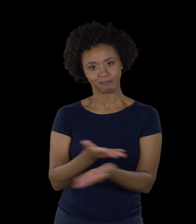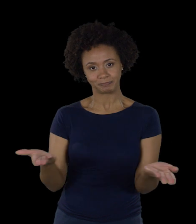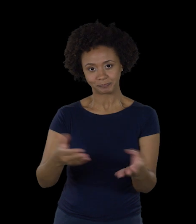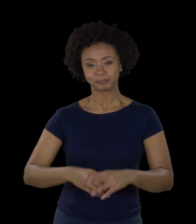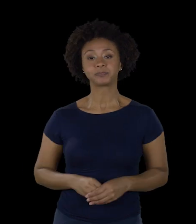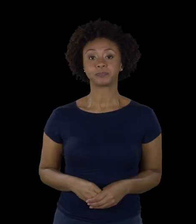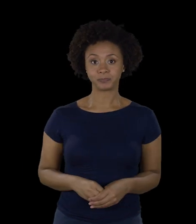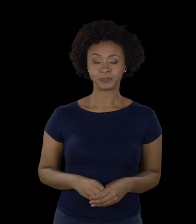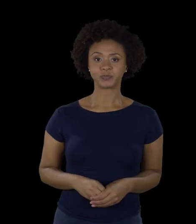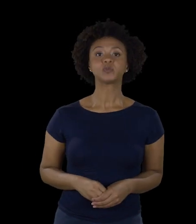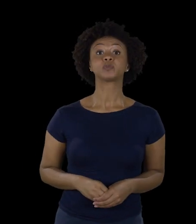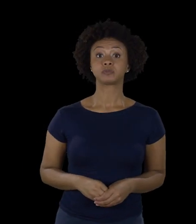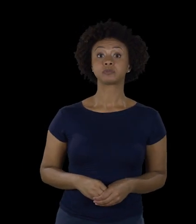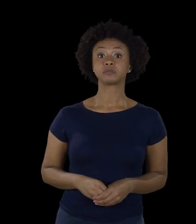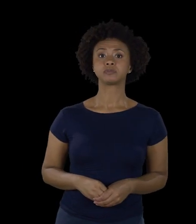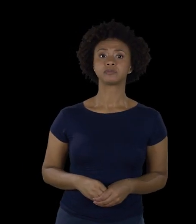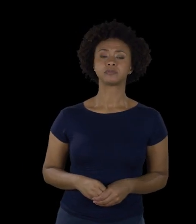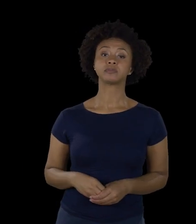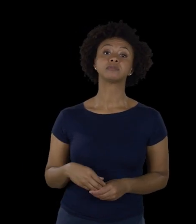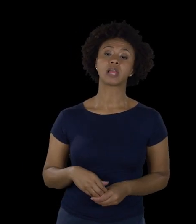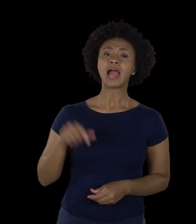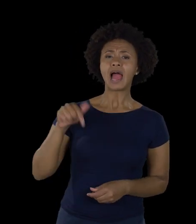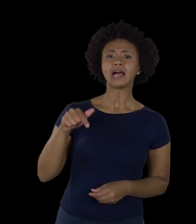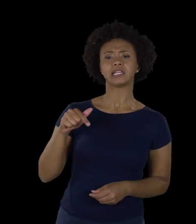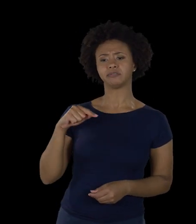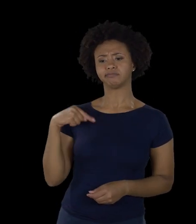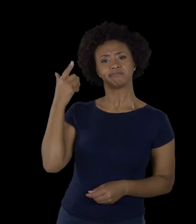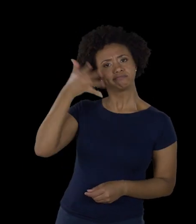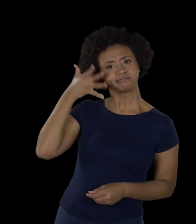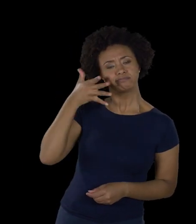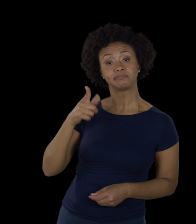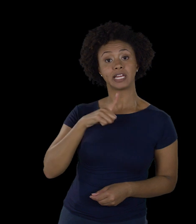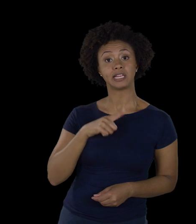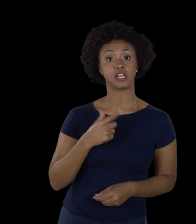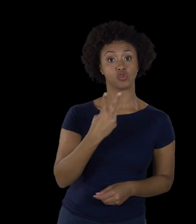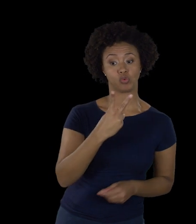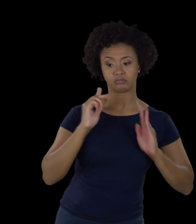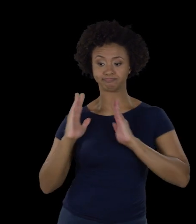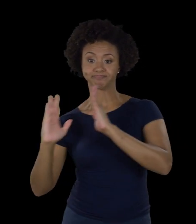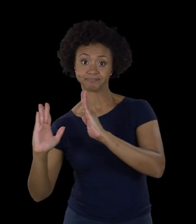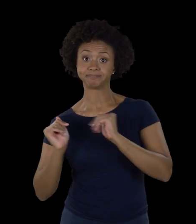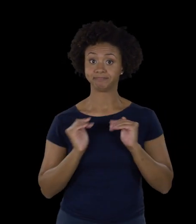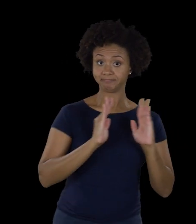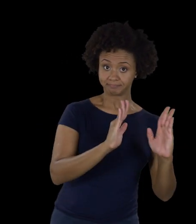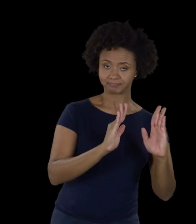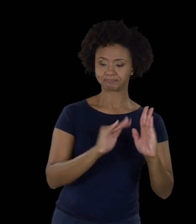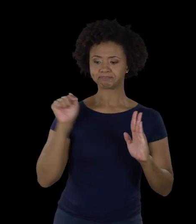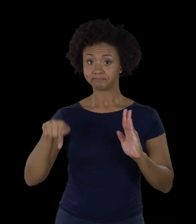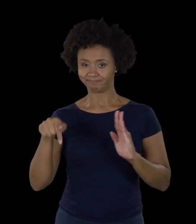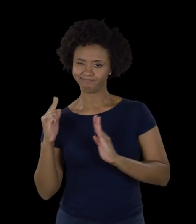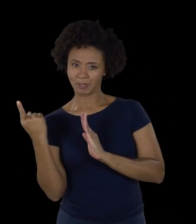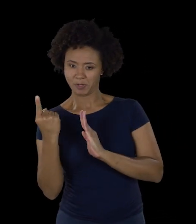todos. Essa apresentação que vai ser feita aqui, ela é dividida em duas partes, sendo que nessa primeira eu